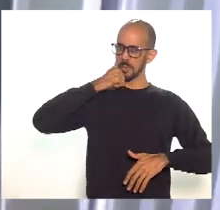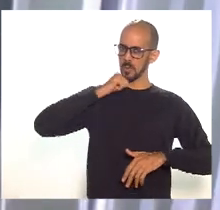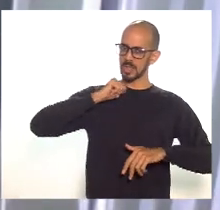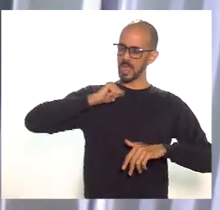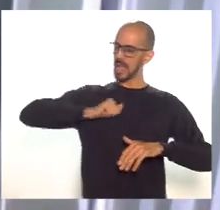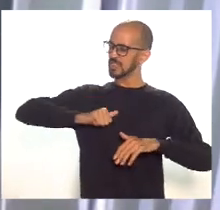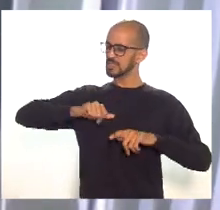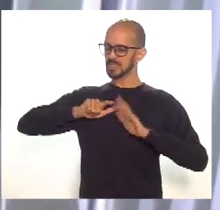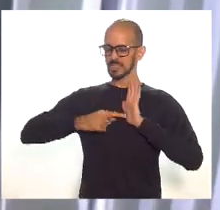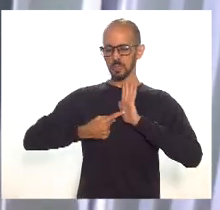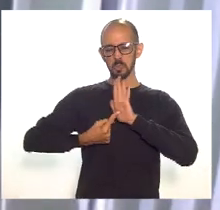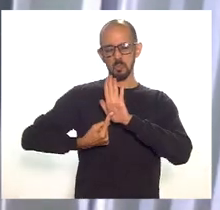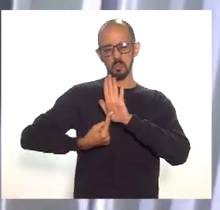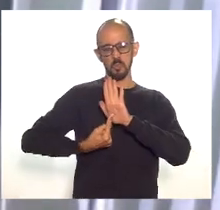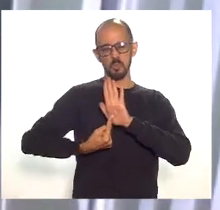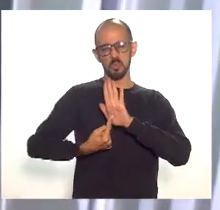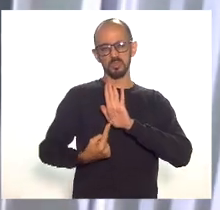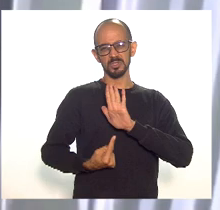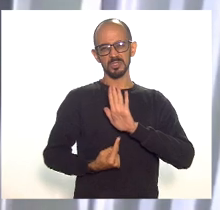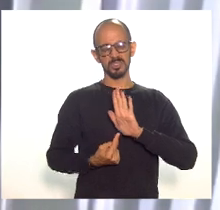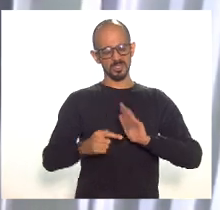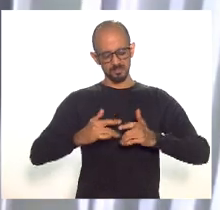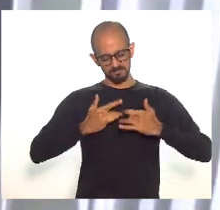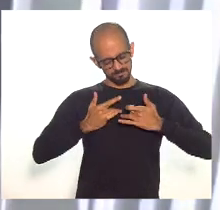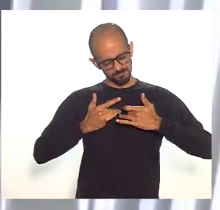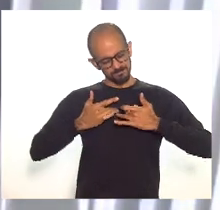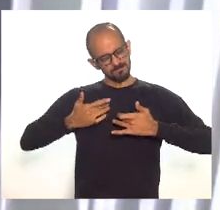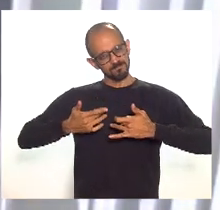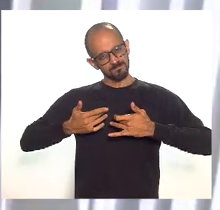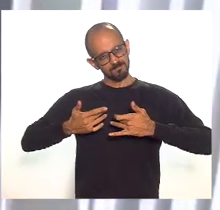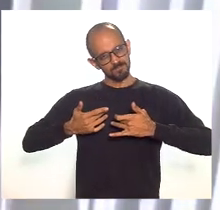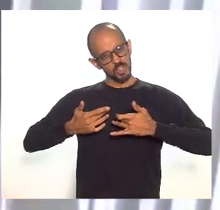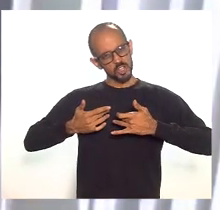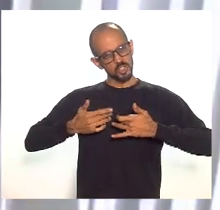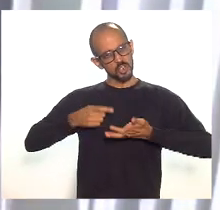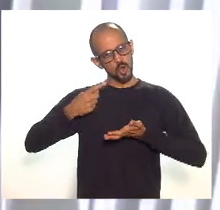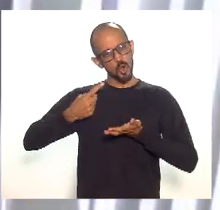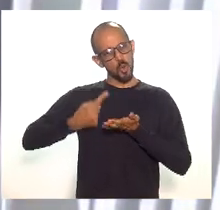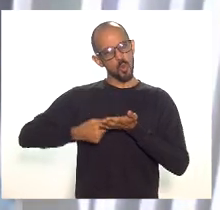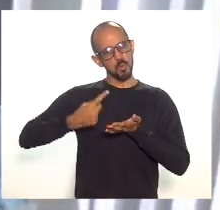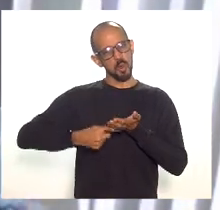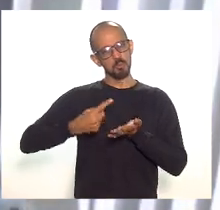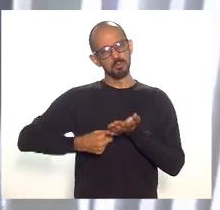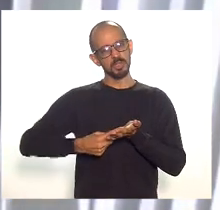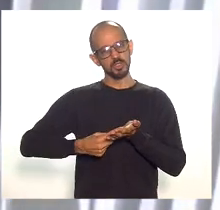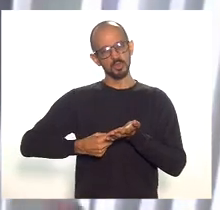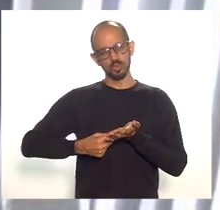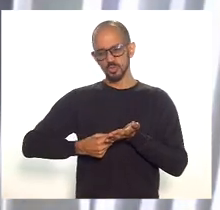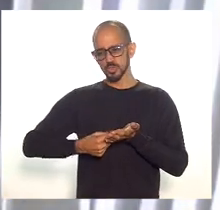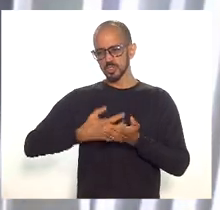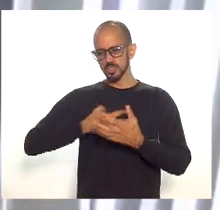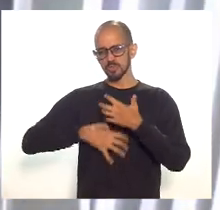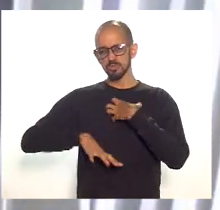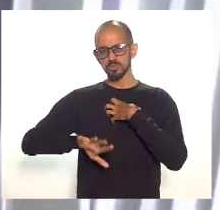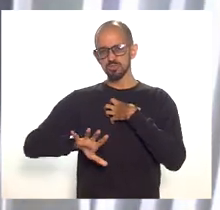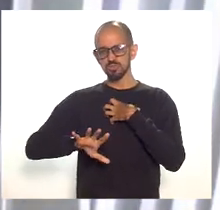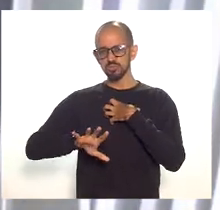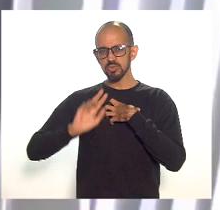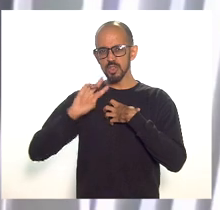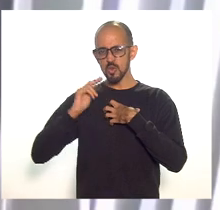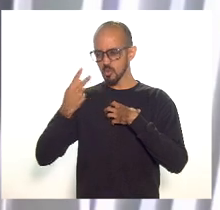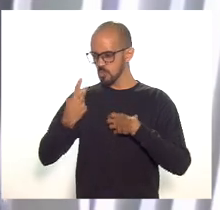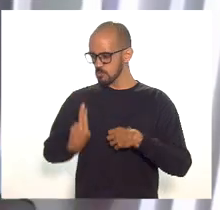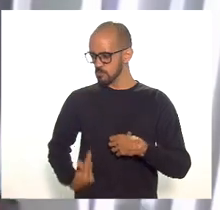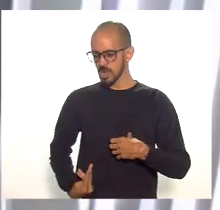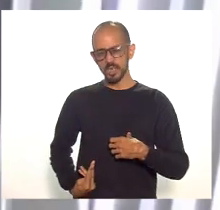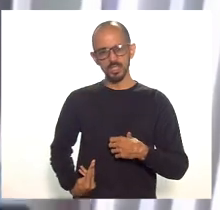uma demonstração de entrega, de compromisso, de apreço à vida, de humanismo,